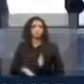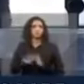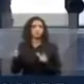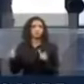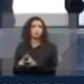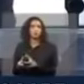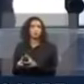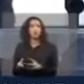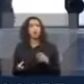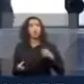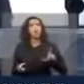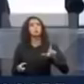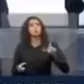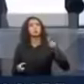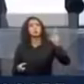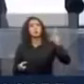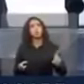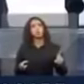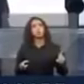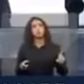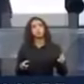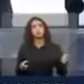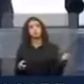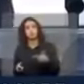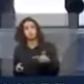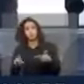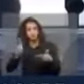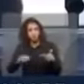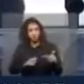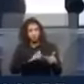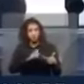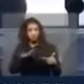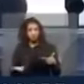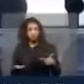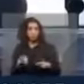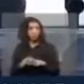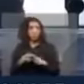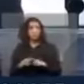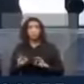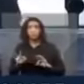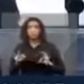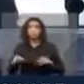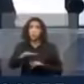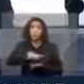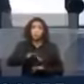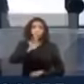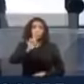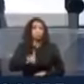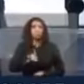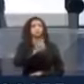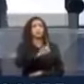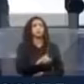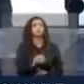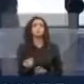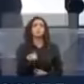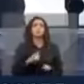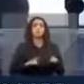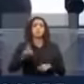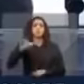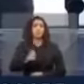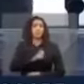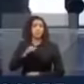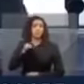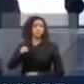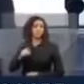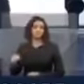outro direito, haja vista que todos os demais direitos são oriundos do direito à vida. Aliás,